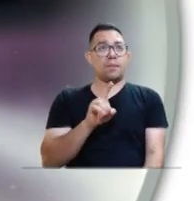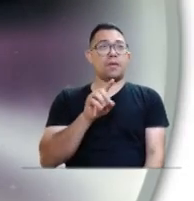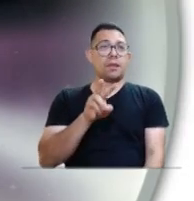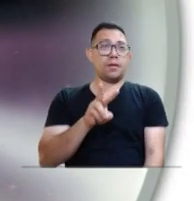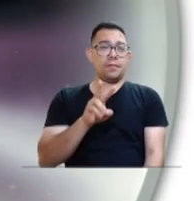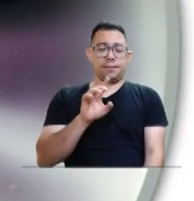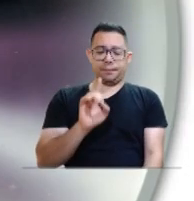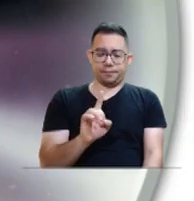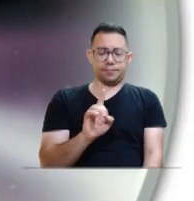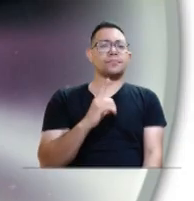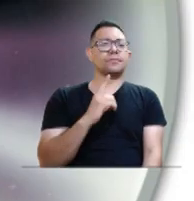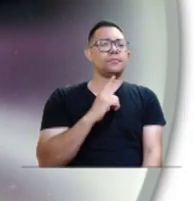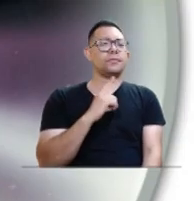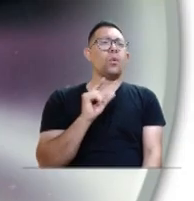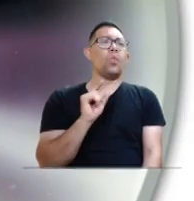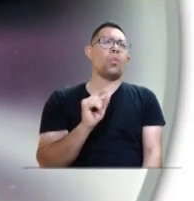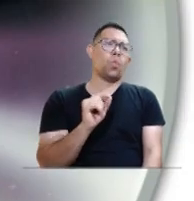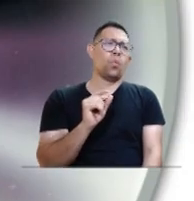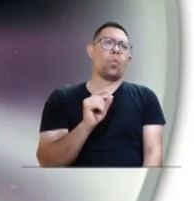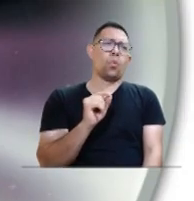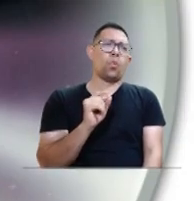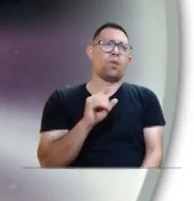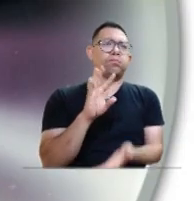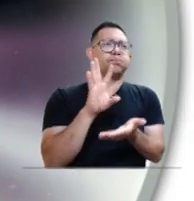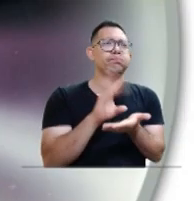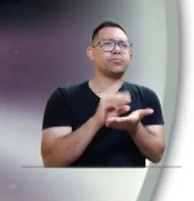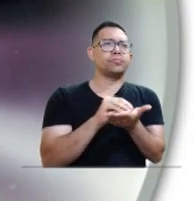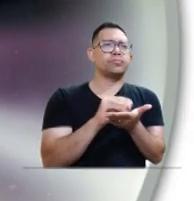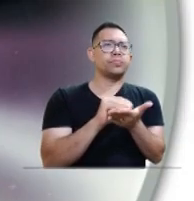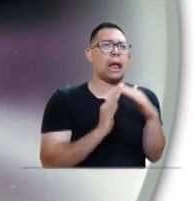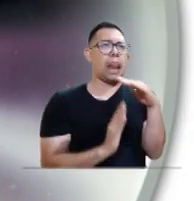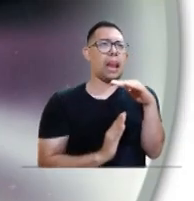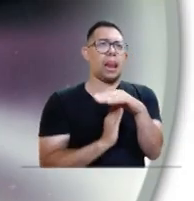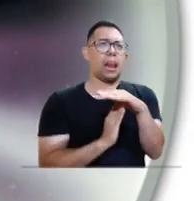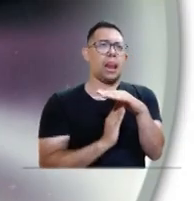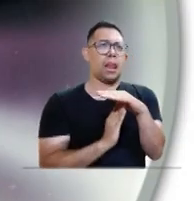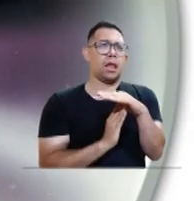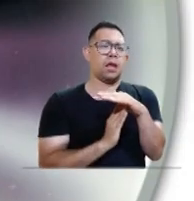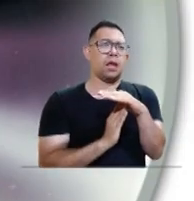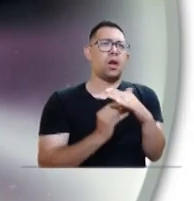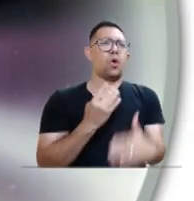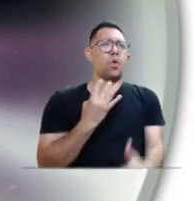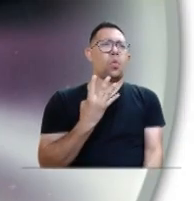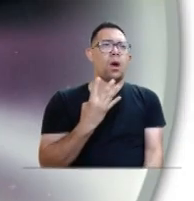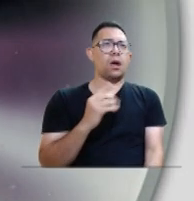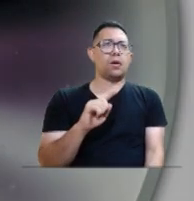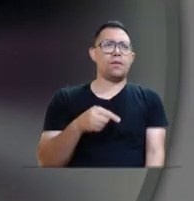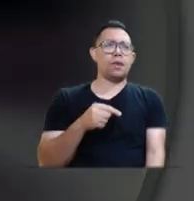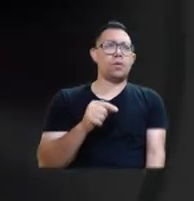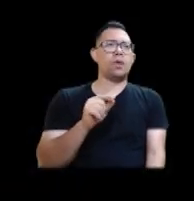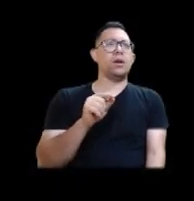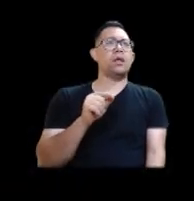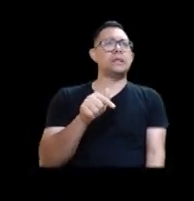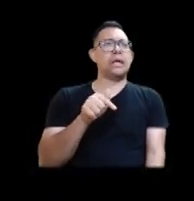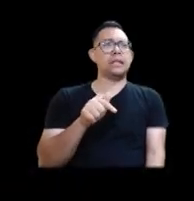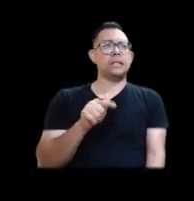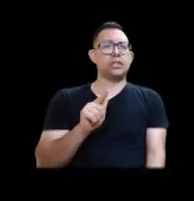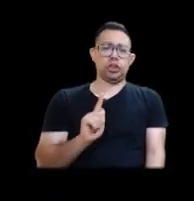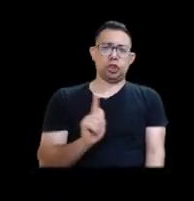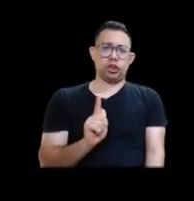capacidade limitada de armazenamento, cerca de 4,7 gigabytes de informação, o